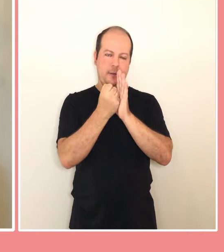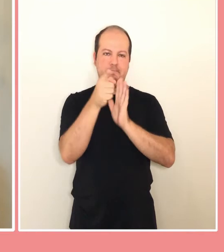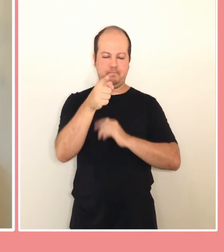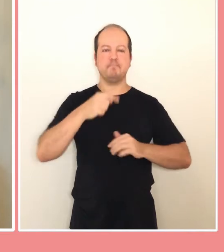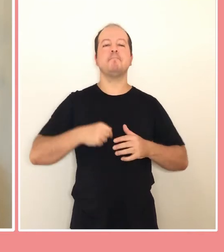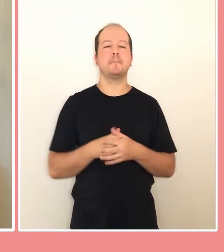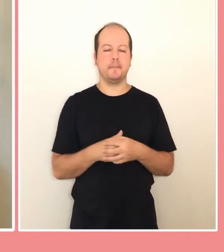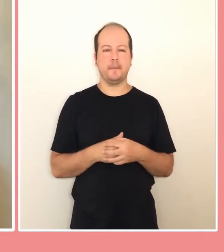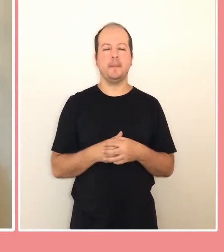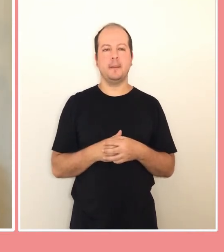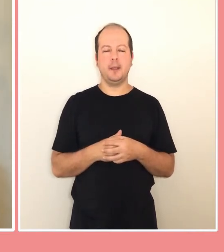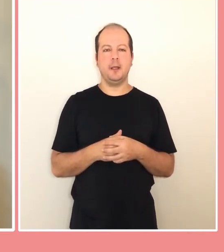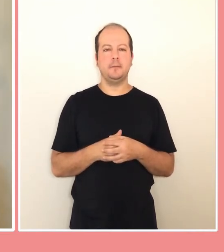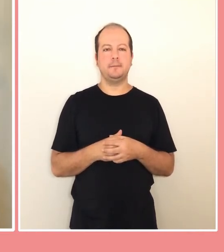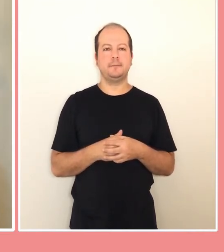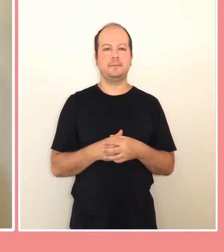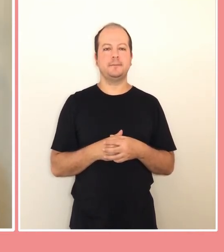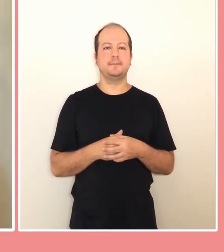Bom,